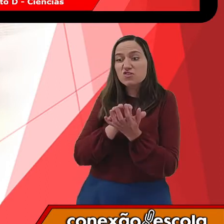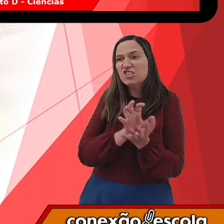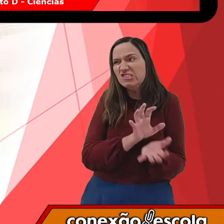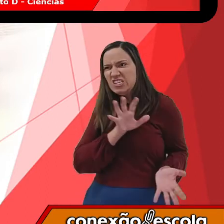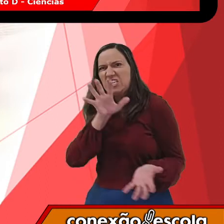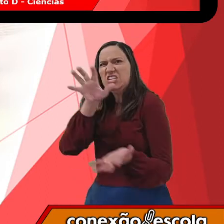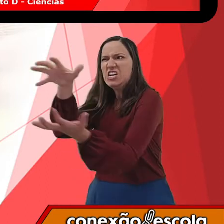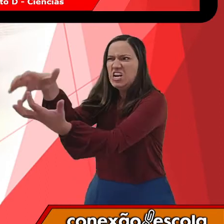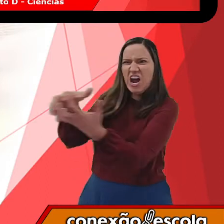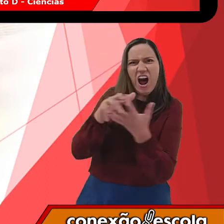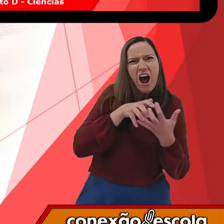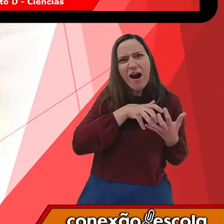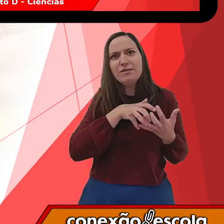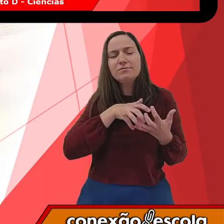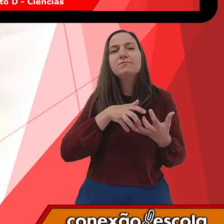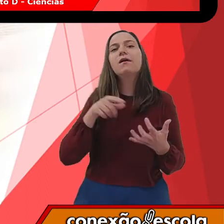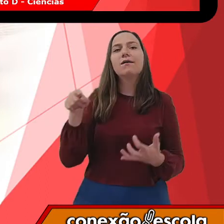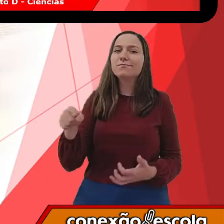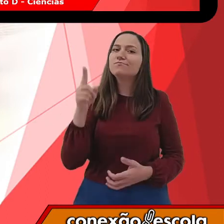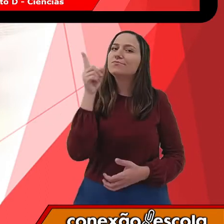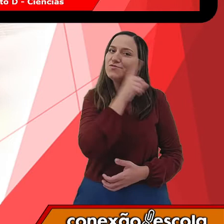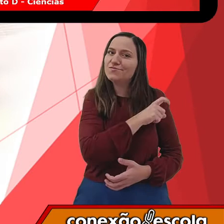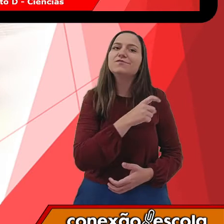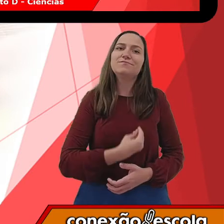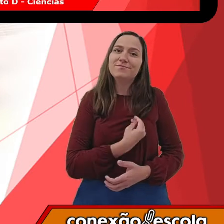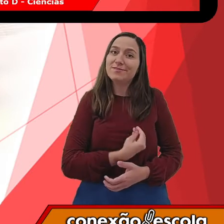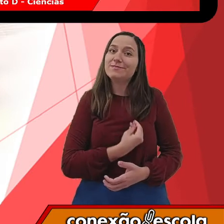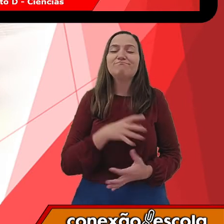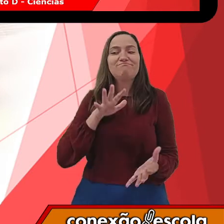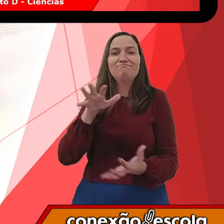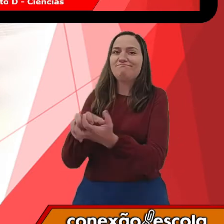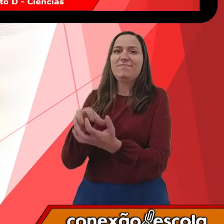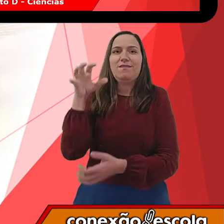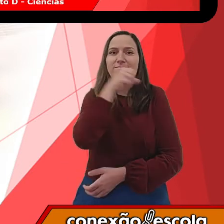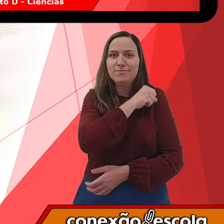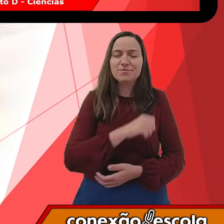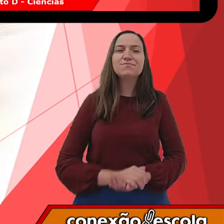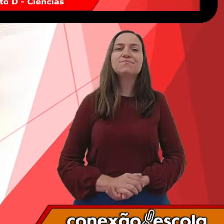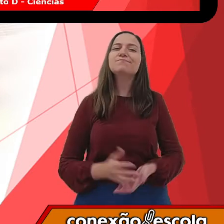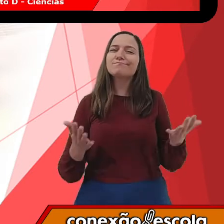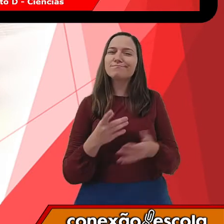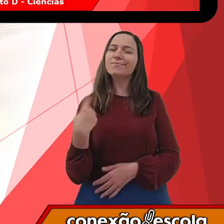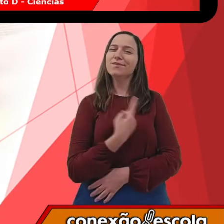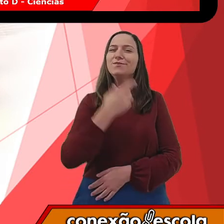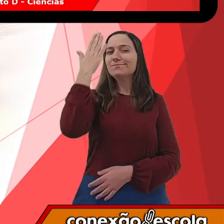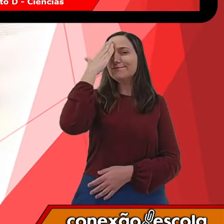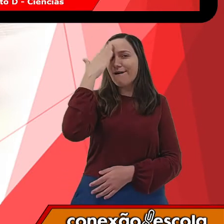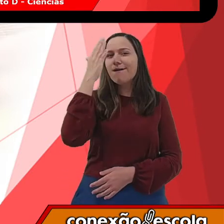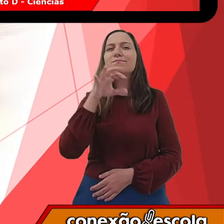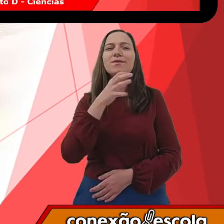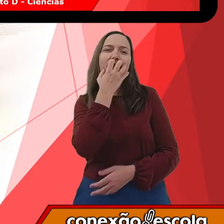para o fundo, sobrando pouca chance de defesa. Agora, que já sabemos que os animais podem